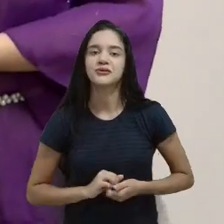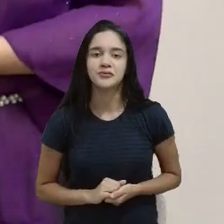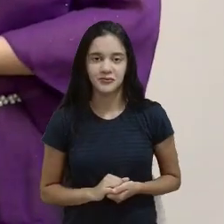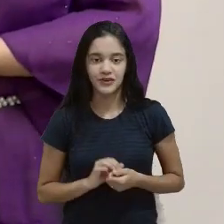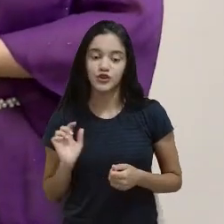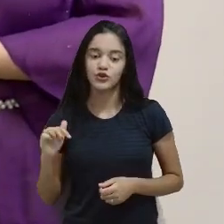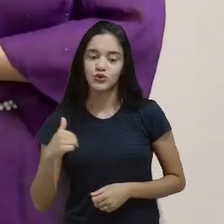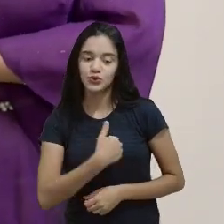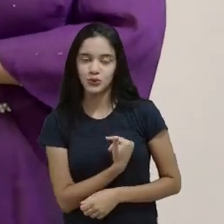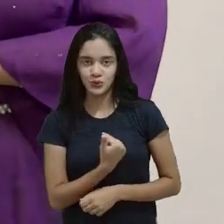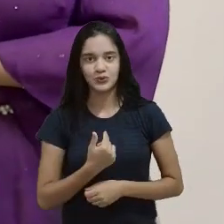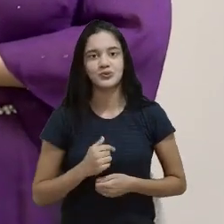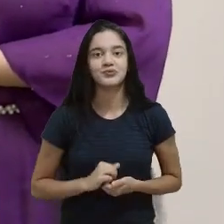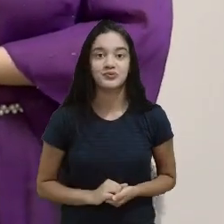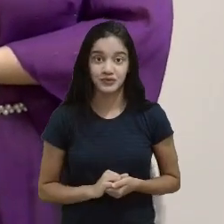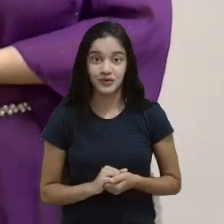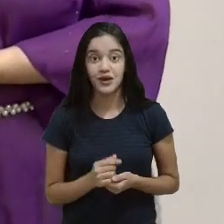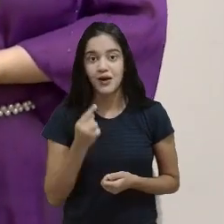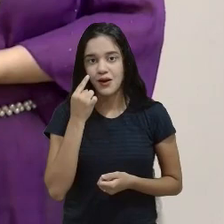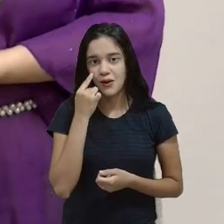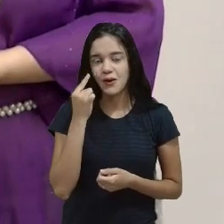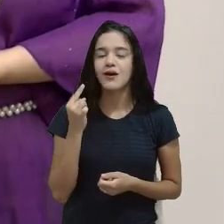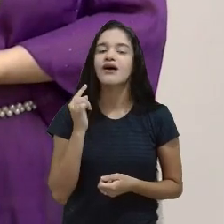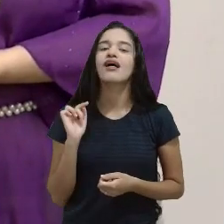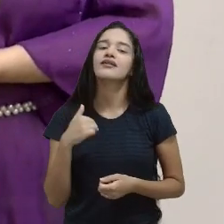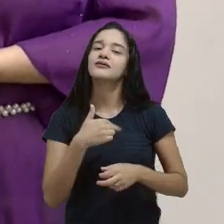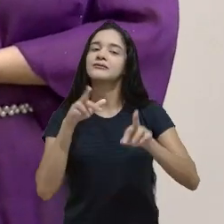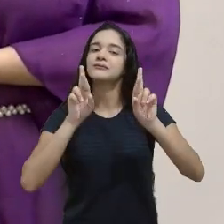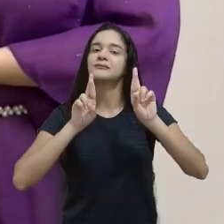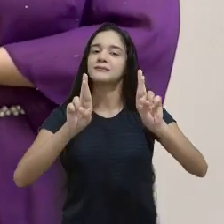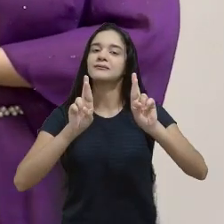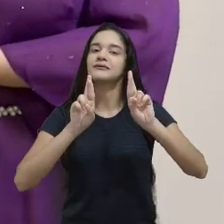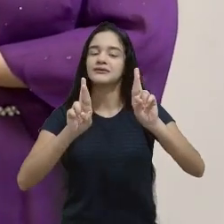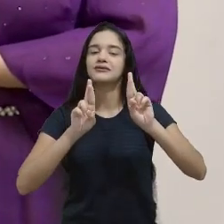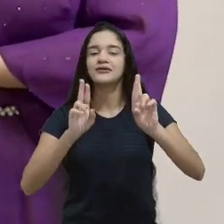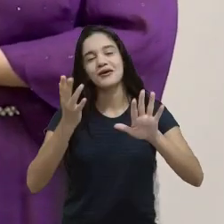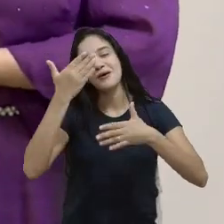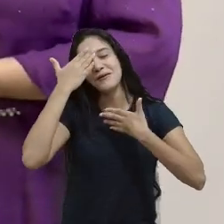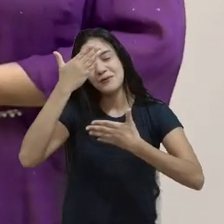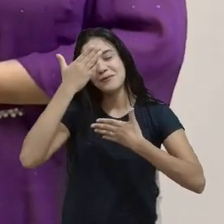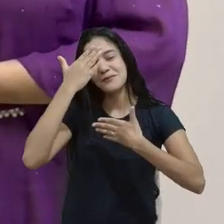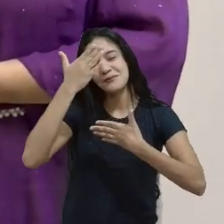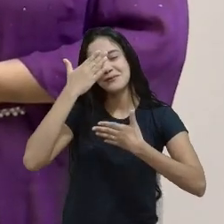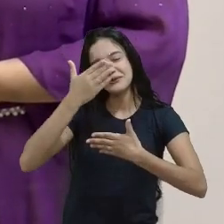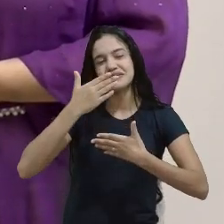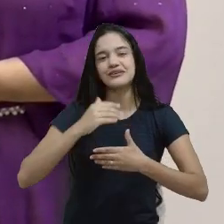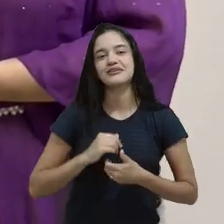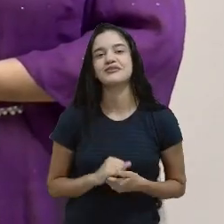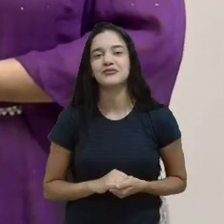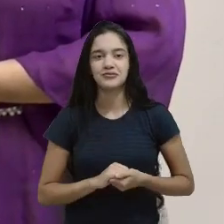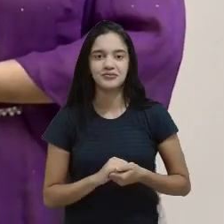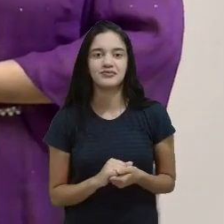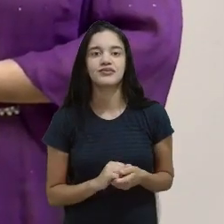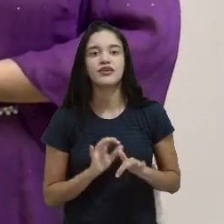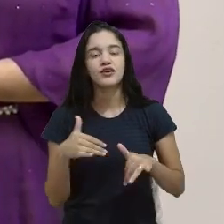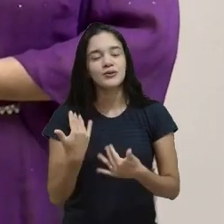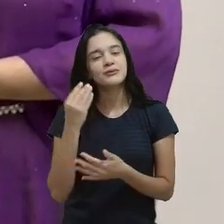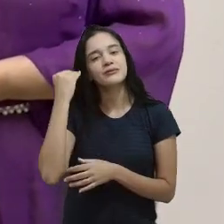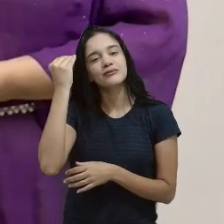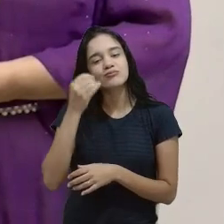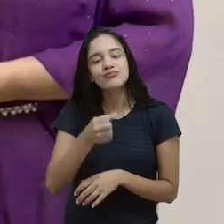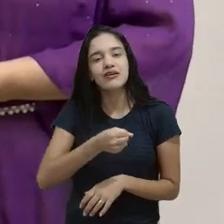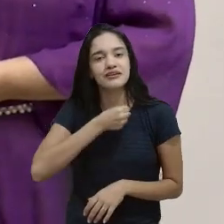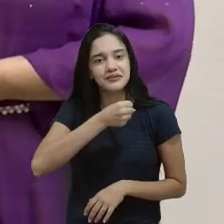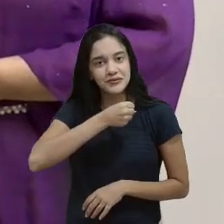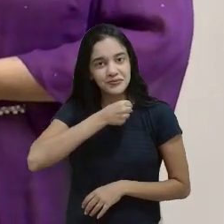todos nós. Essa deve ser a nossa esperança. Muito obrigada, Magali, por todo esse depoimento, não